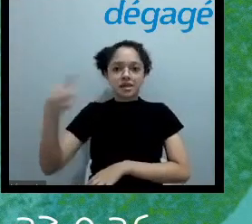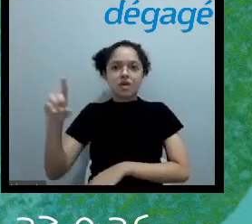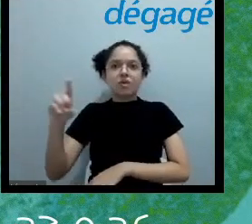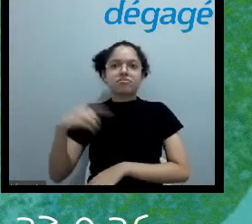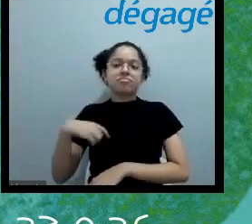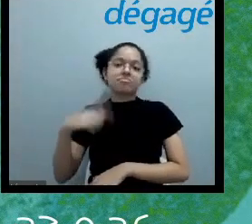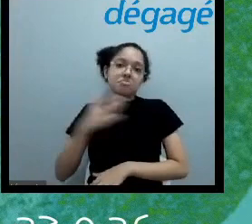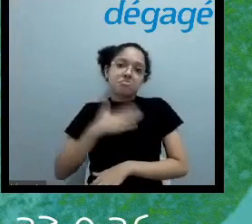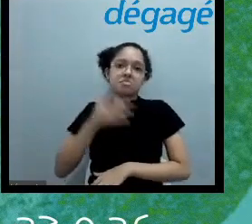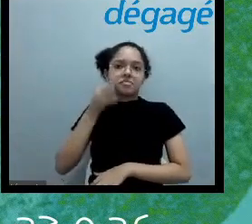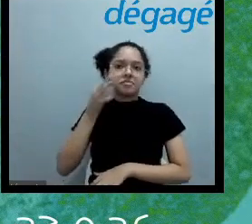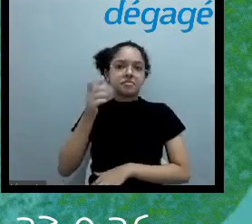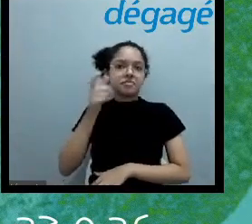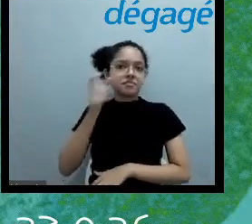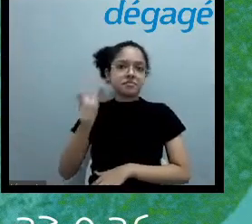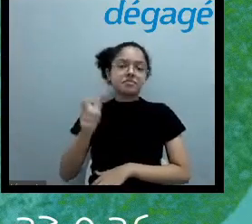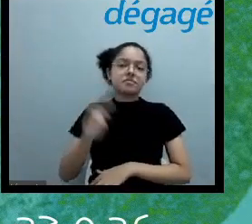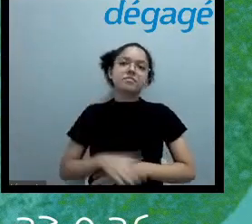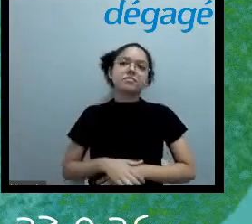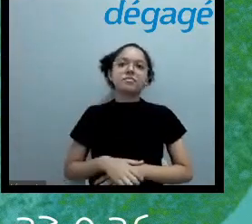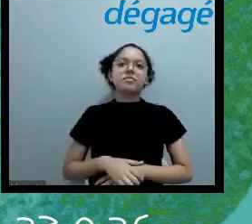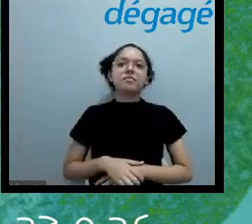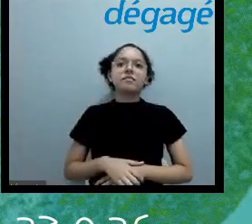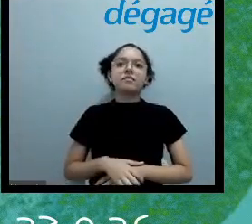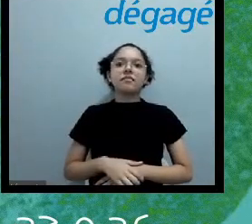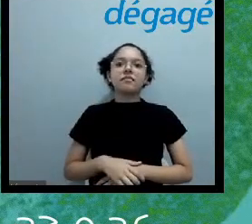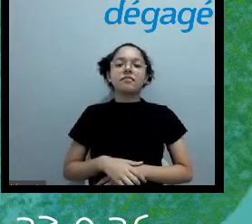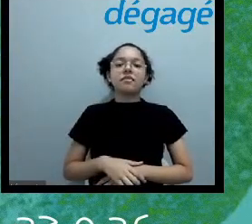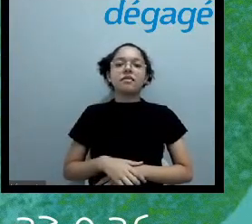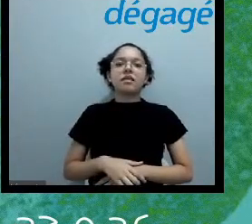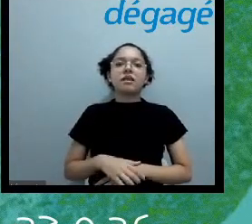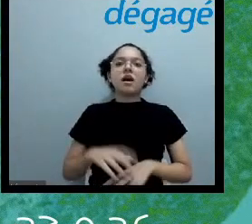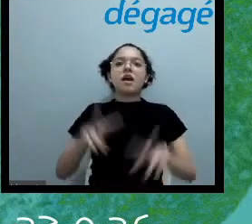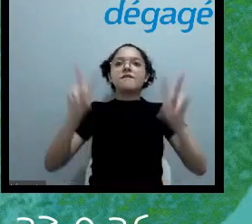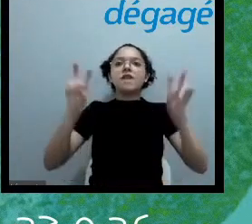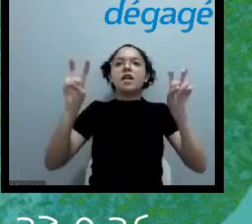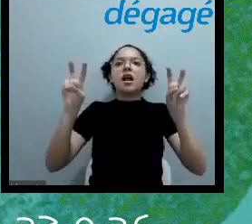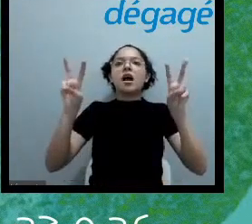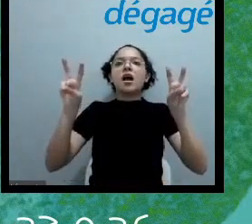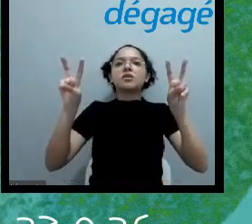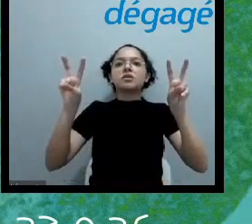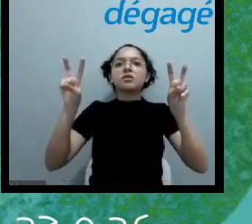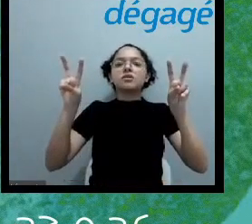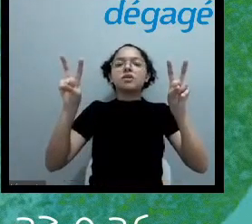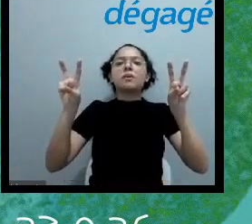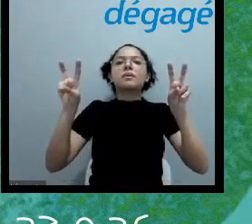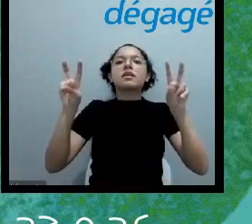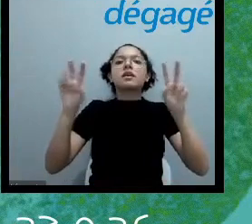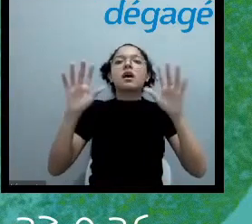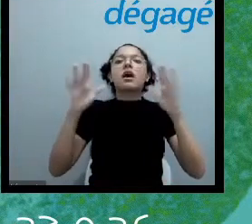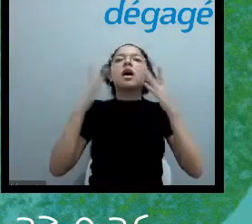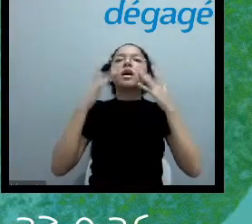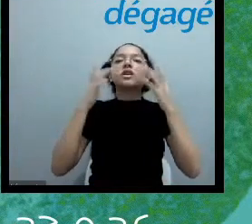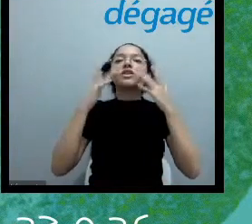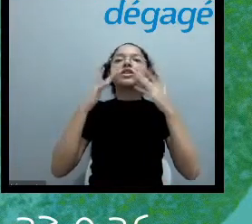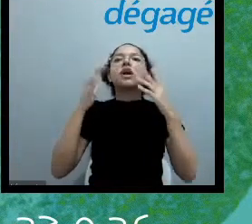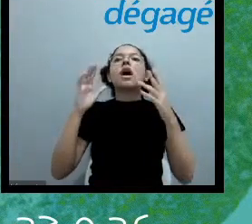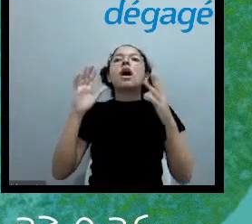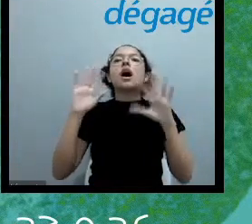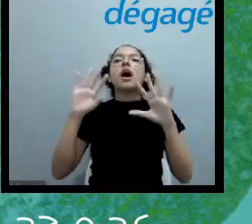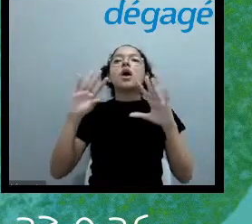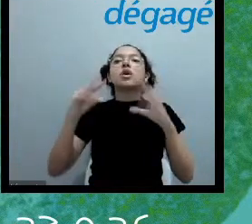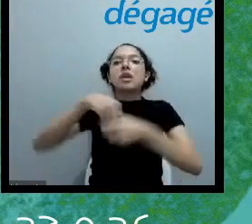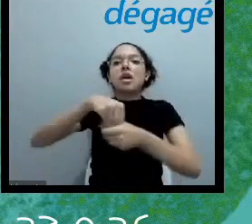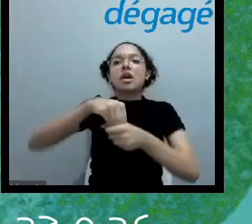meu ponto de vista, falar sobre teatro na escola e inclusão de pessoas com autismo é, na verdade, falar sobre inclusão e integração